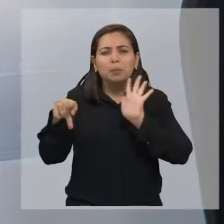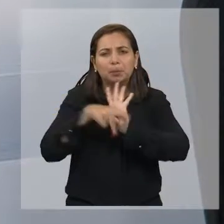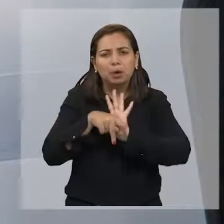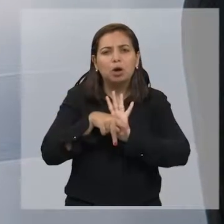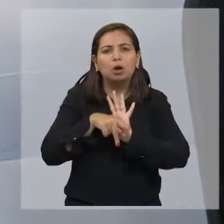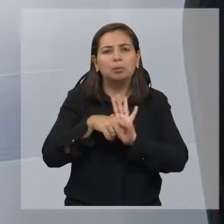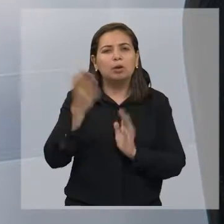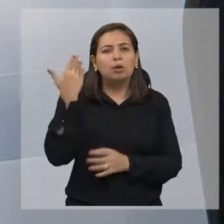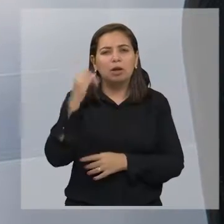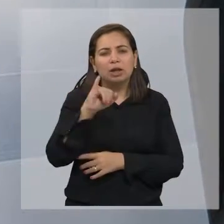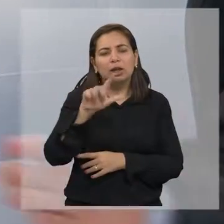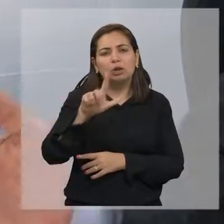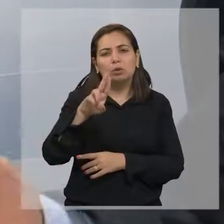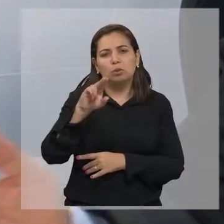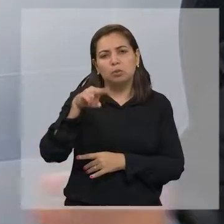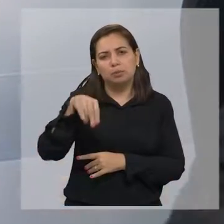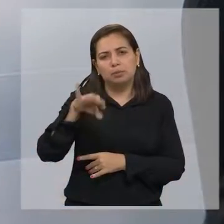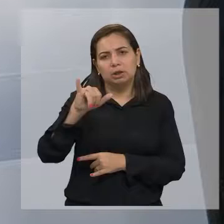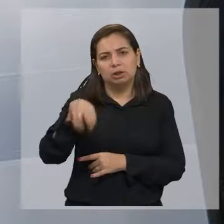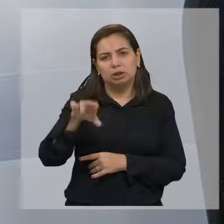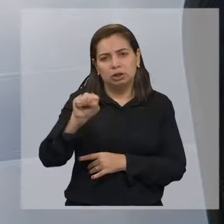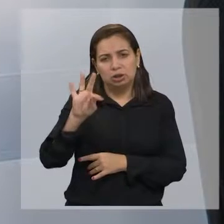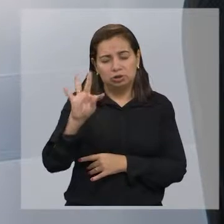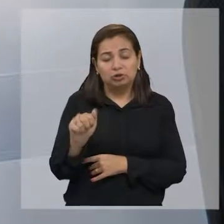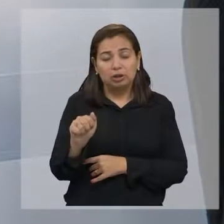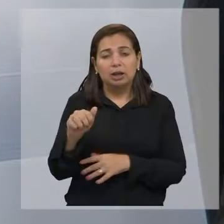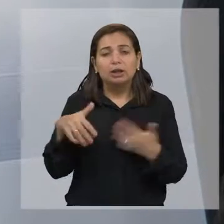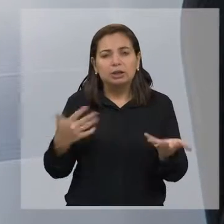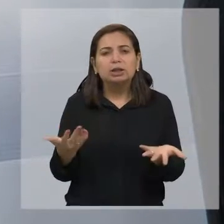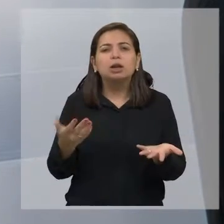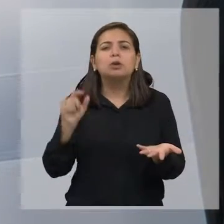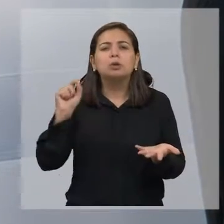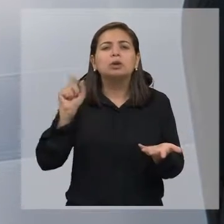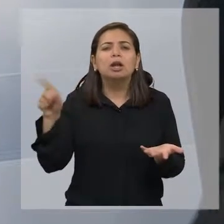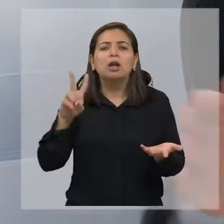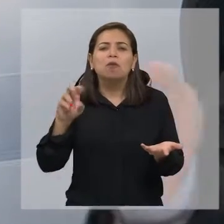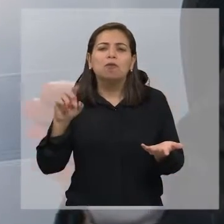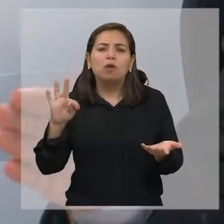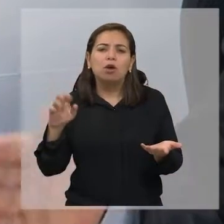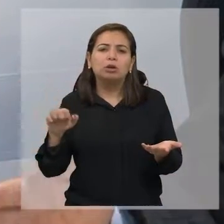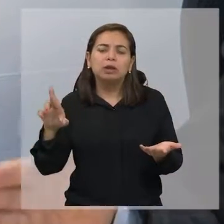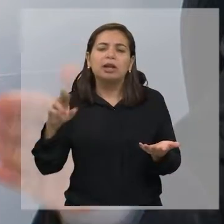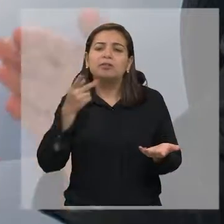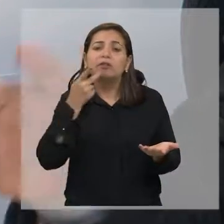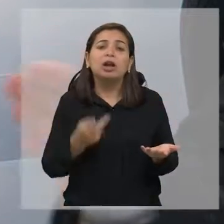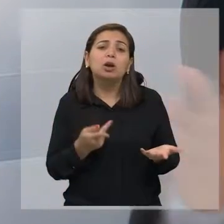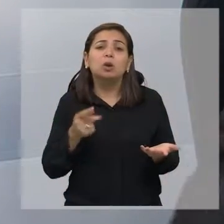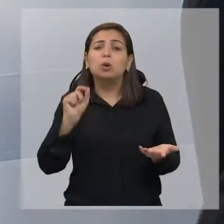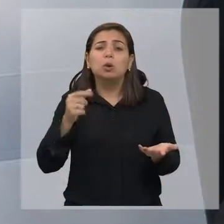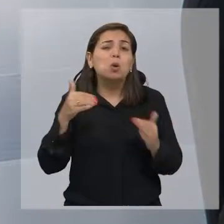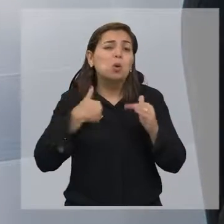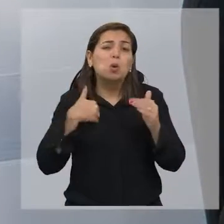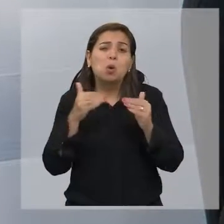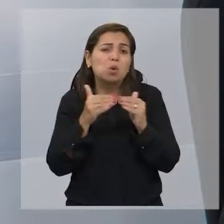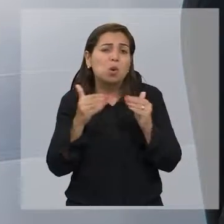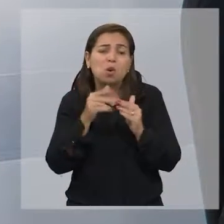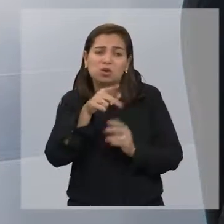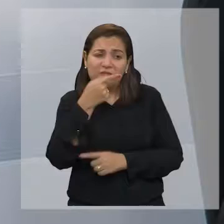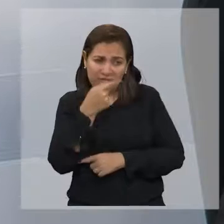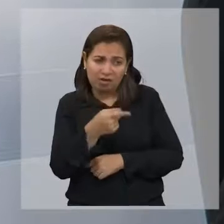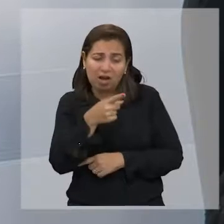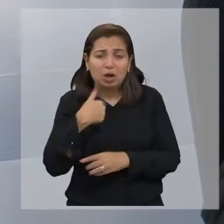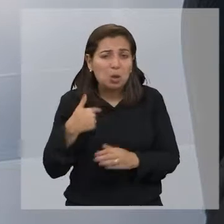tem uma frase do Voltaire, respondendo ao Rousseau, em que o Voltaire dizia: não concordo com uma só palavra do que